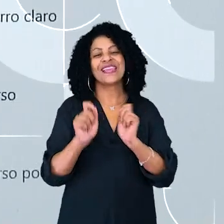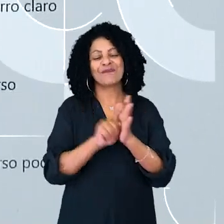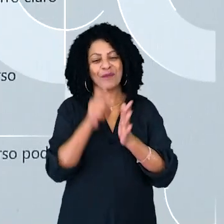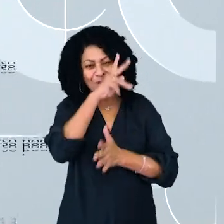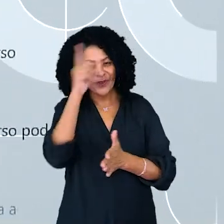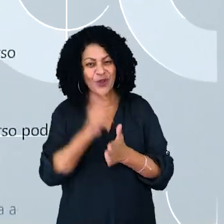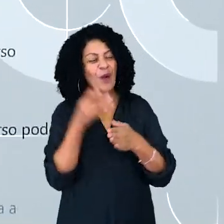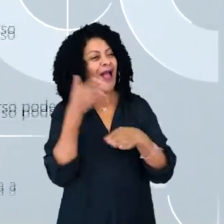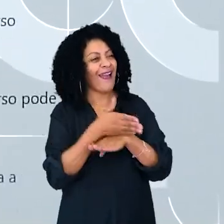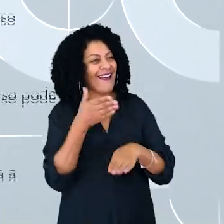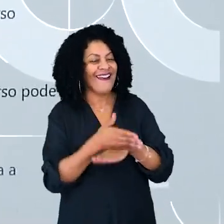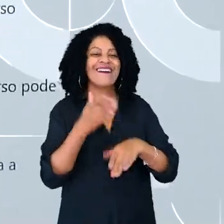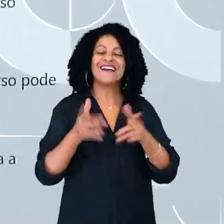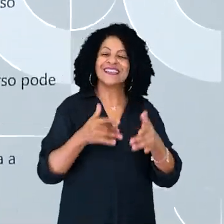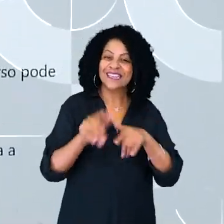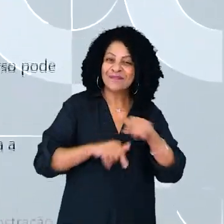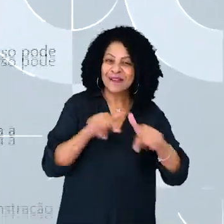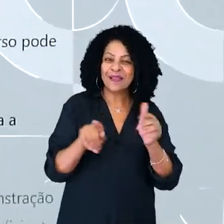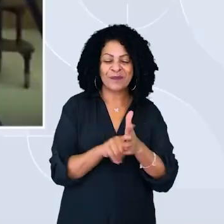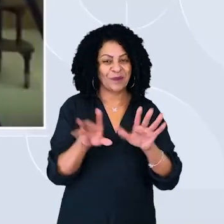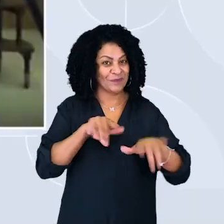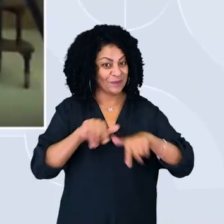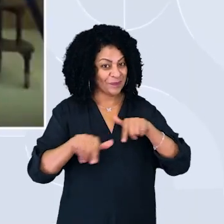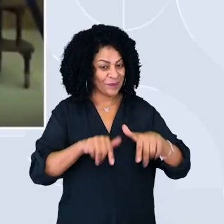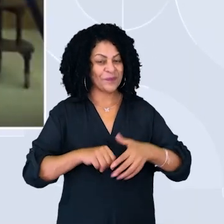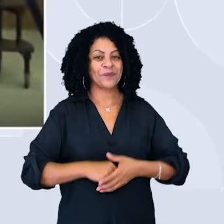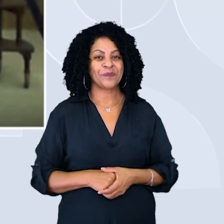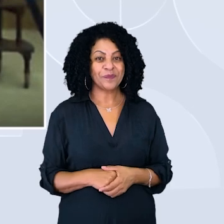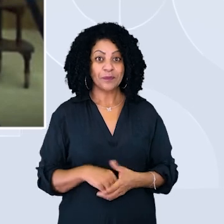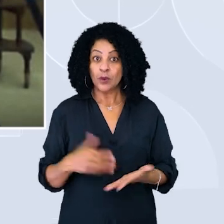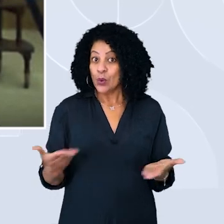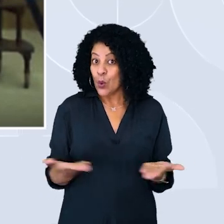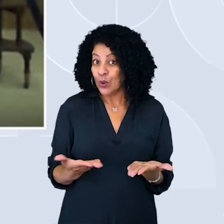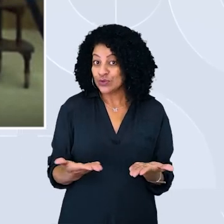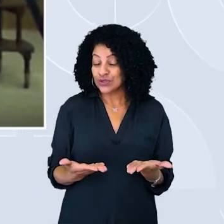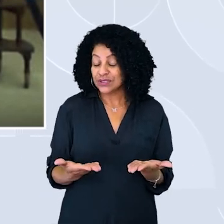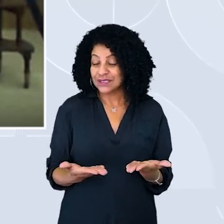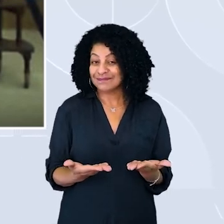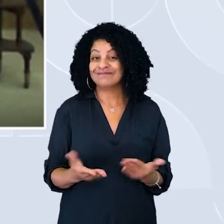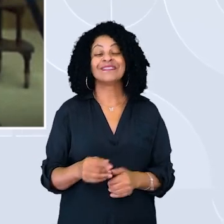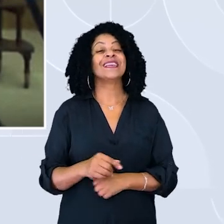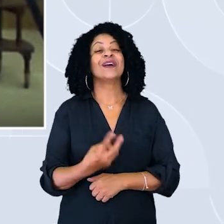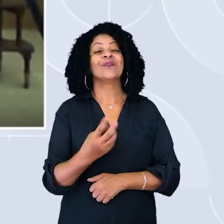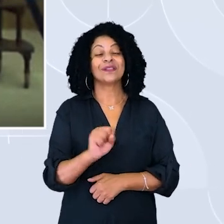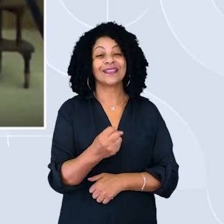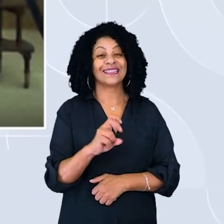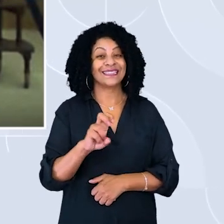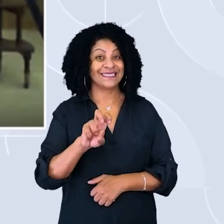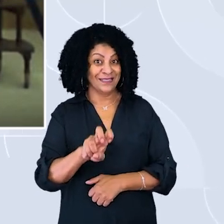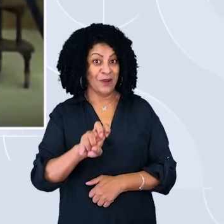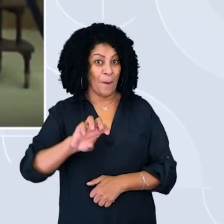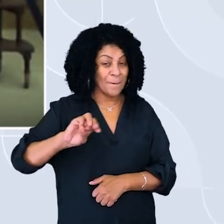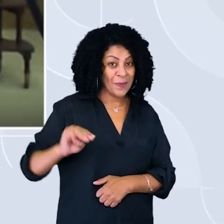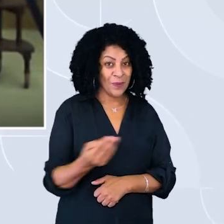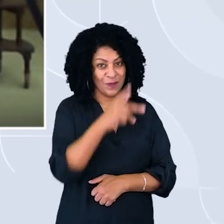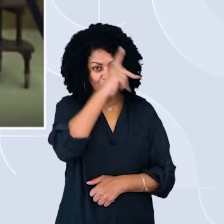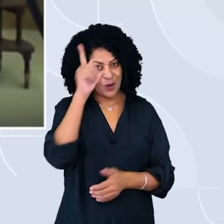de quem está a serviço do Judiciário Trabalhista. Nós, no Brasil, convivemos hoje com 85 milhões de ações em